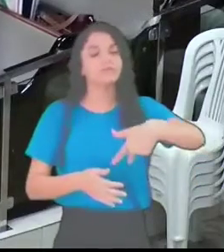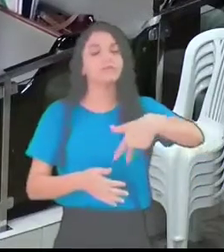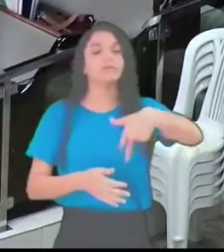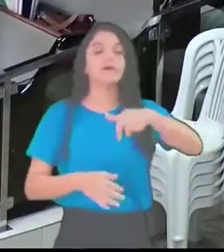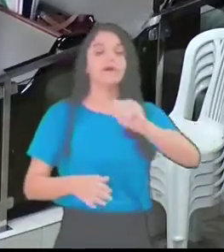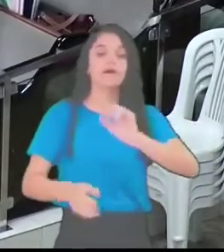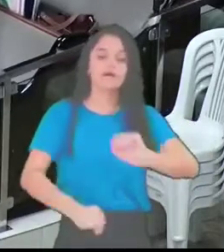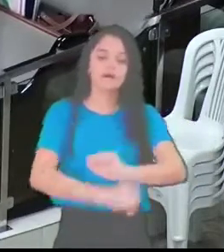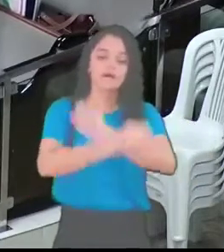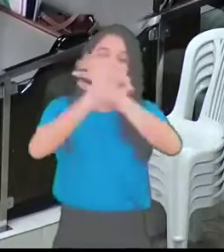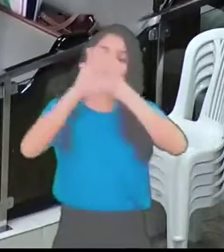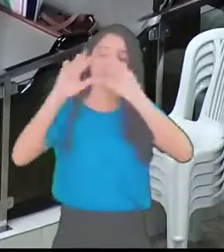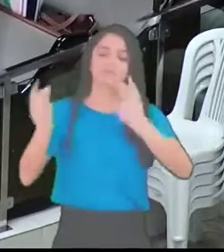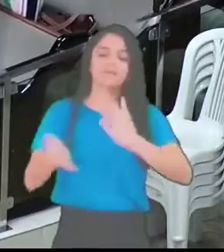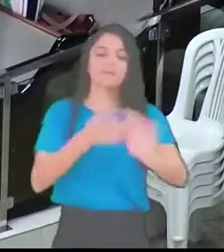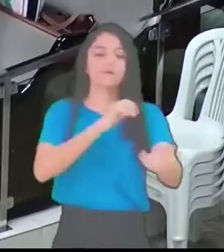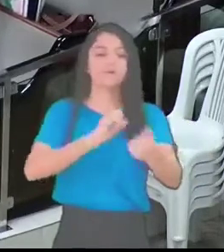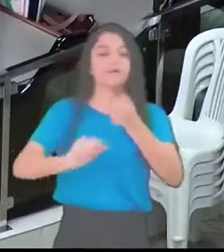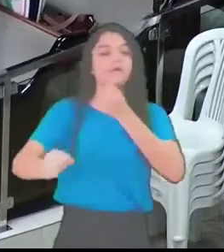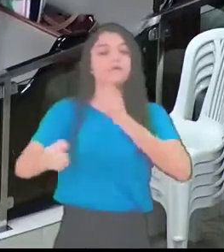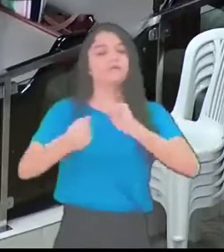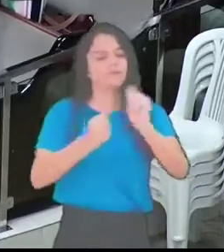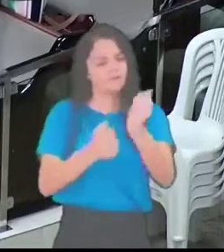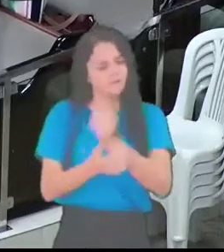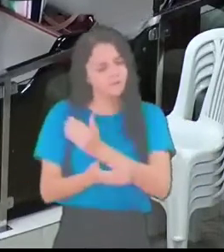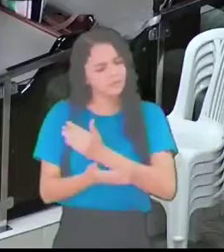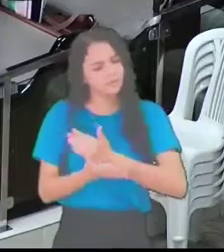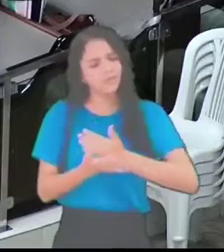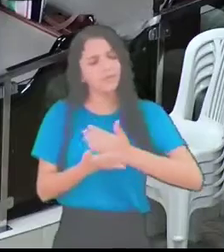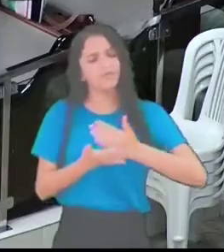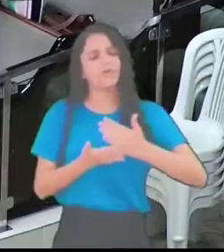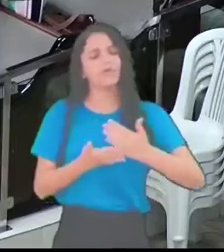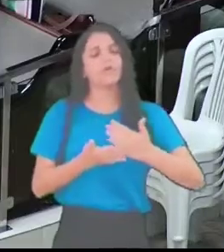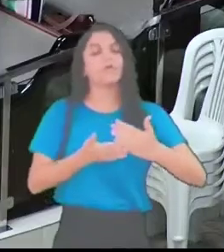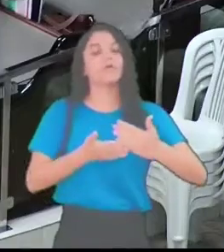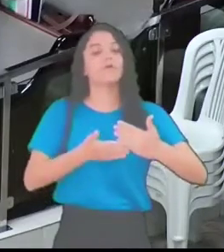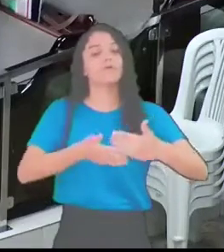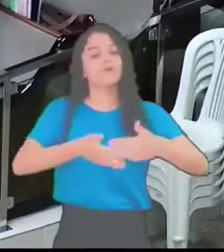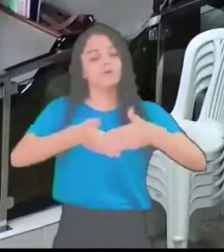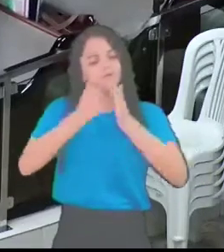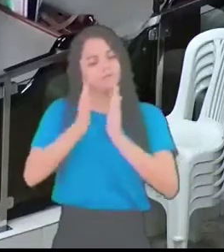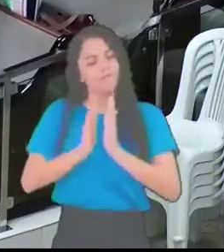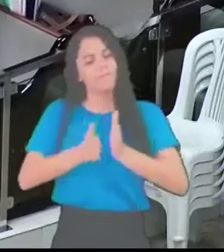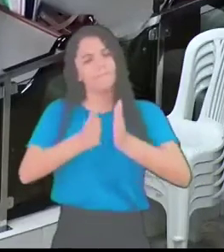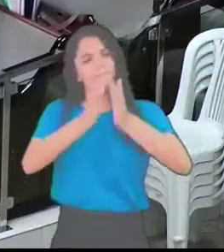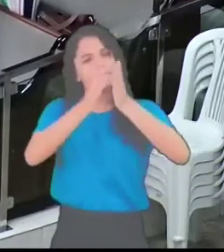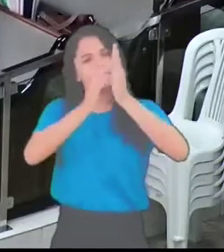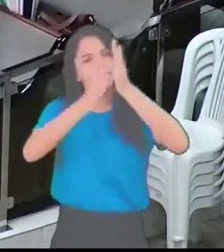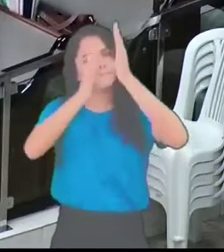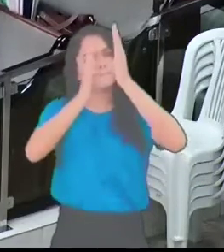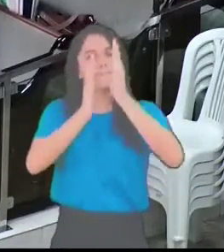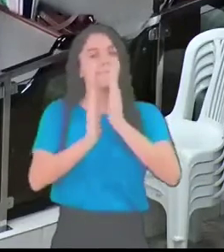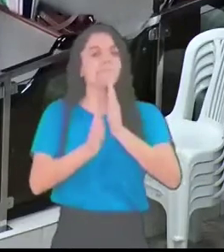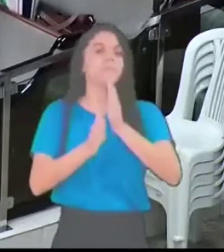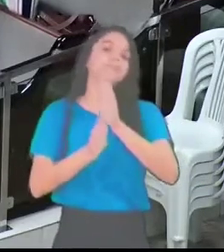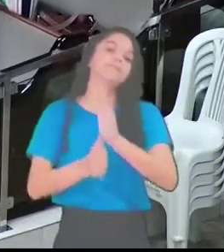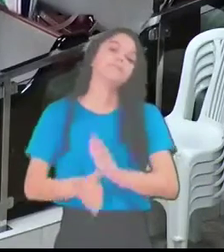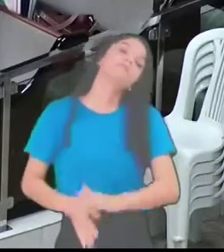Aleluia, a igreja segue caminhando, segue caminhando, segue caminhando.